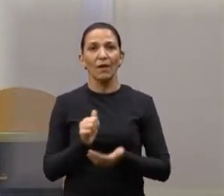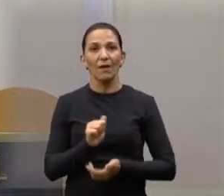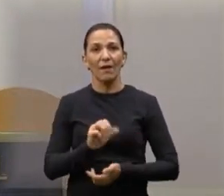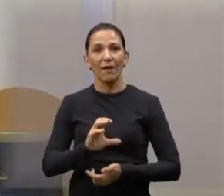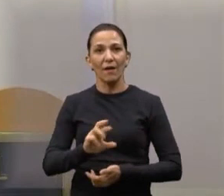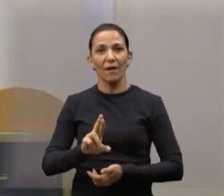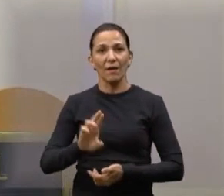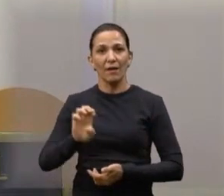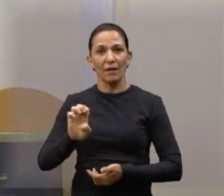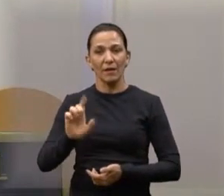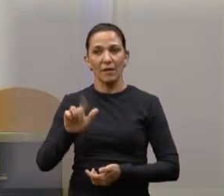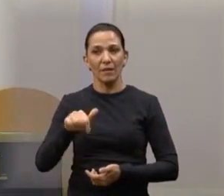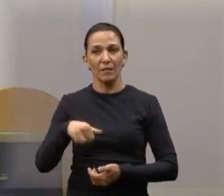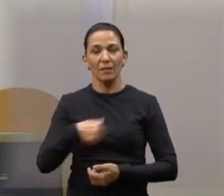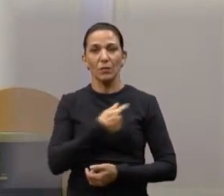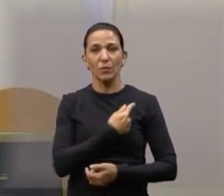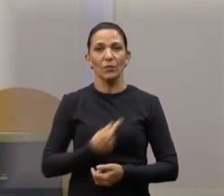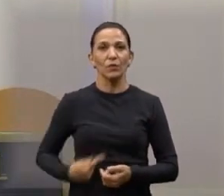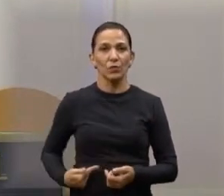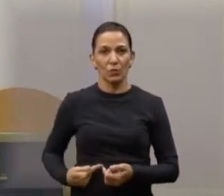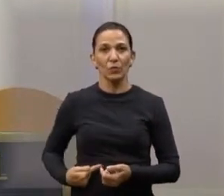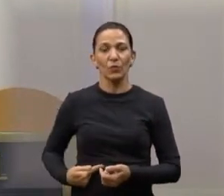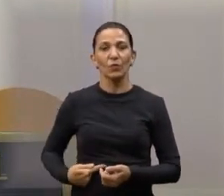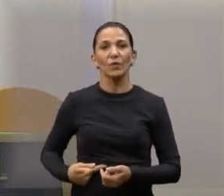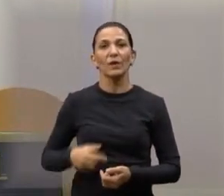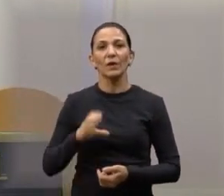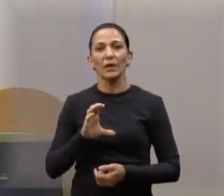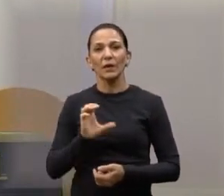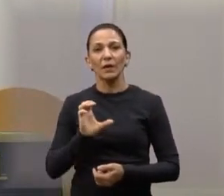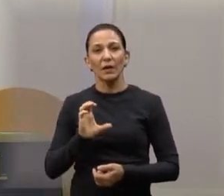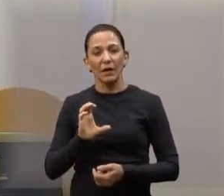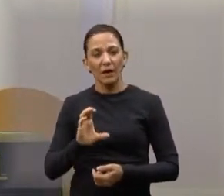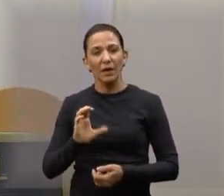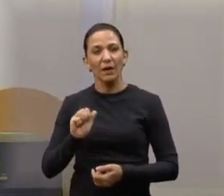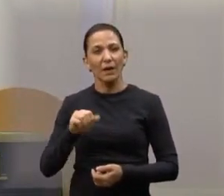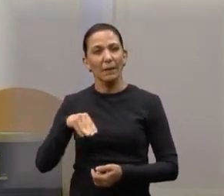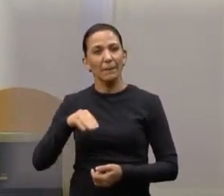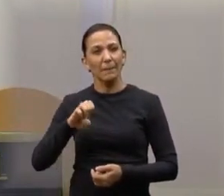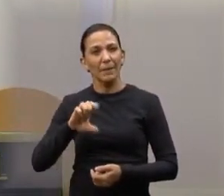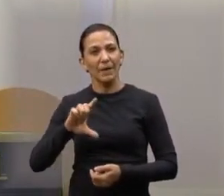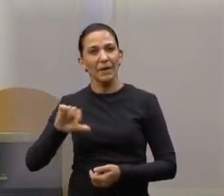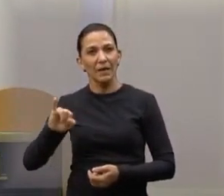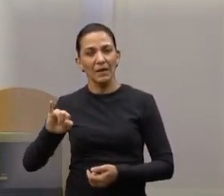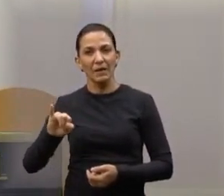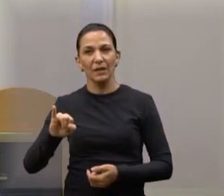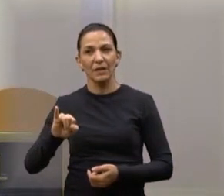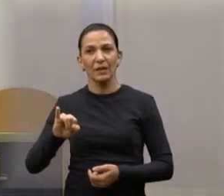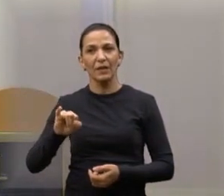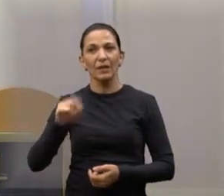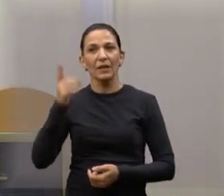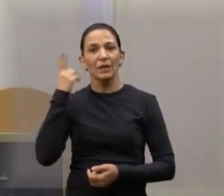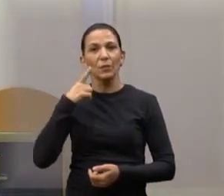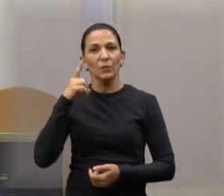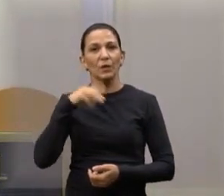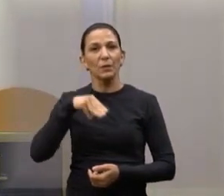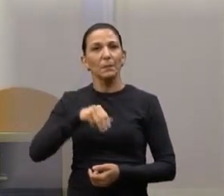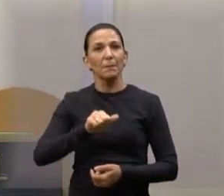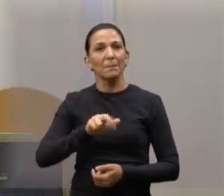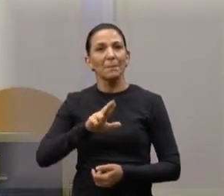pelo governador Gladson Camelli e o PL, o deputado Marcos